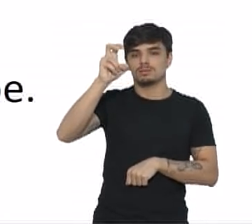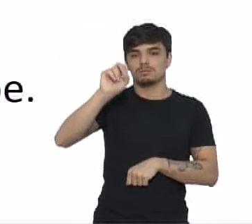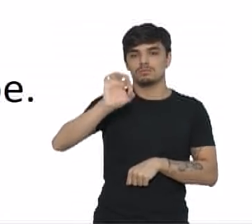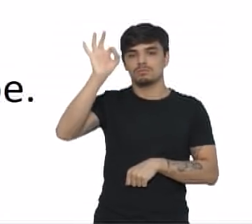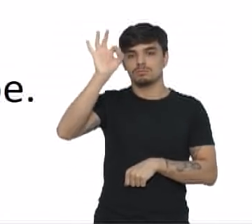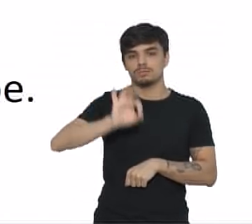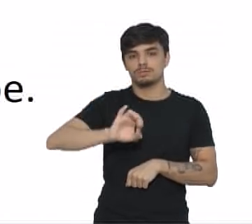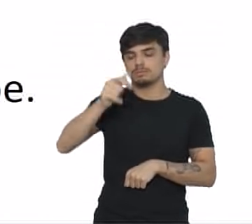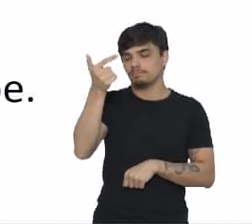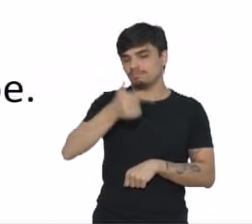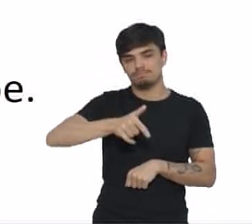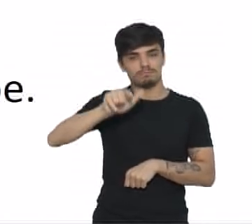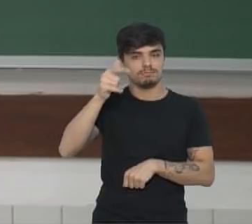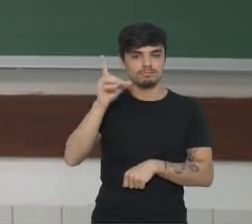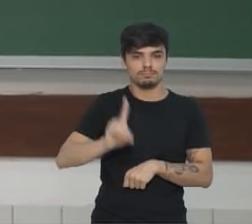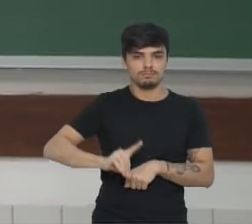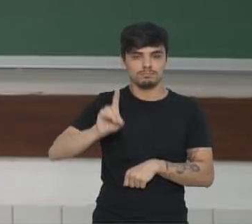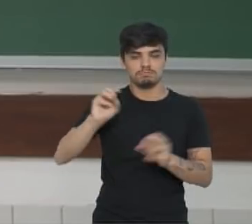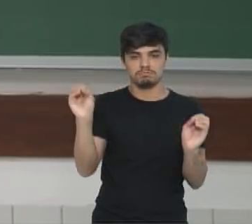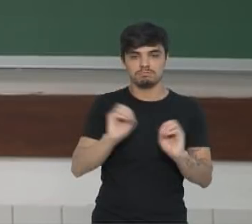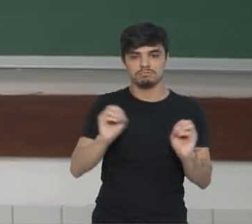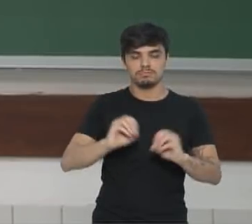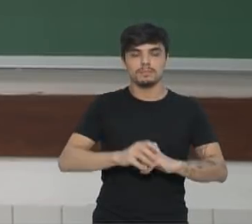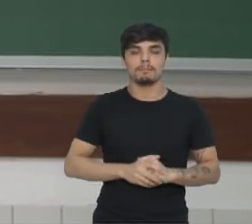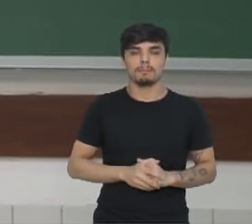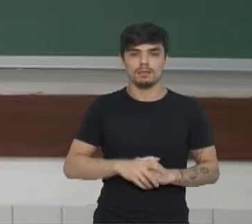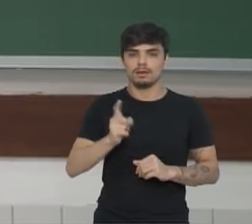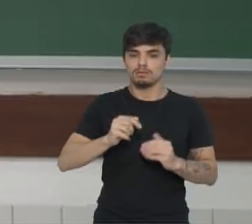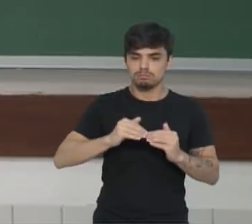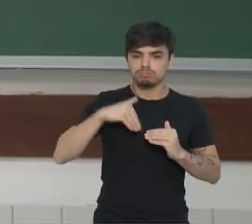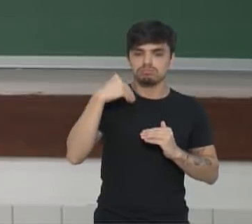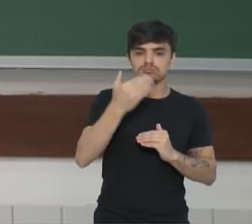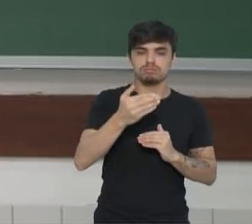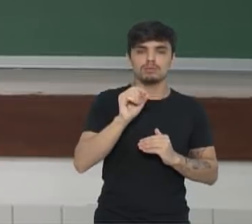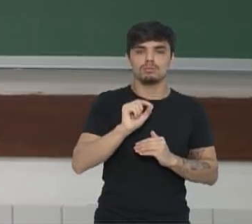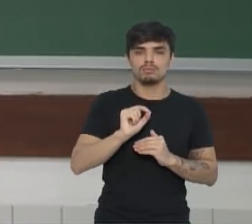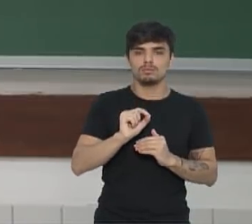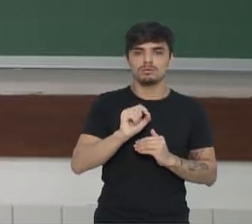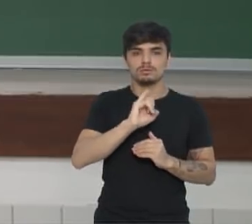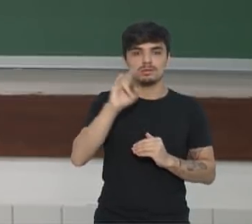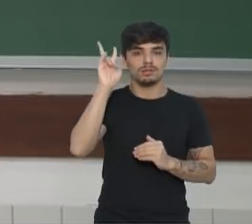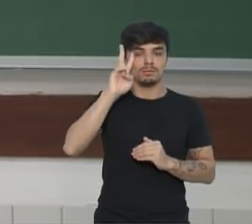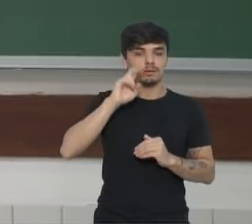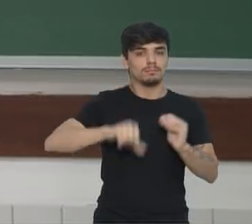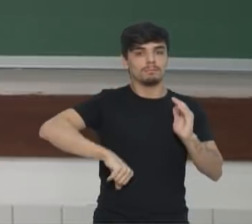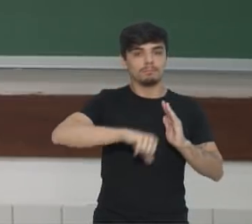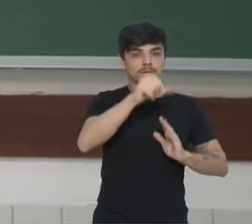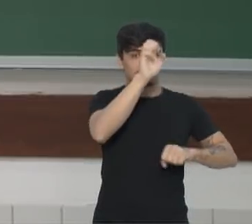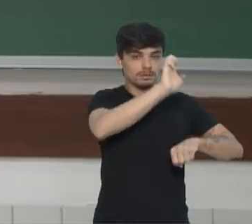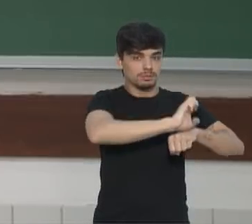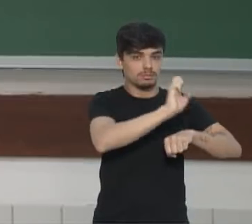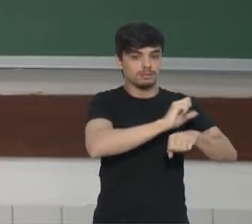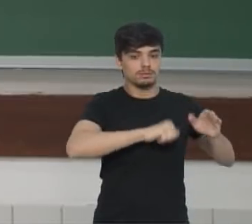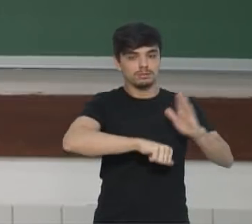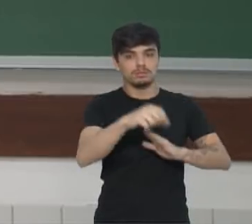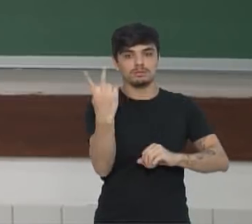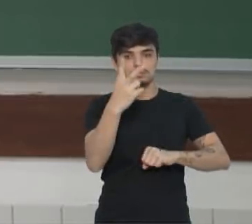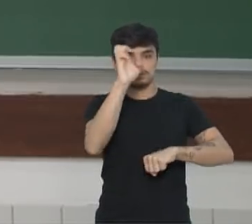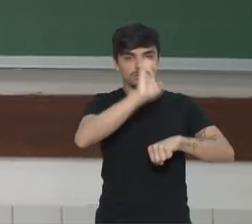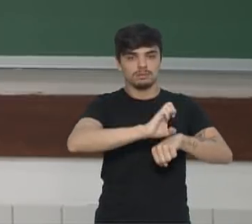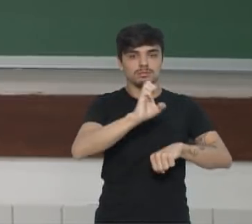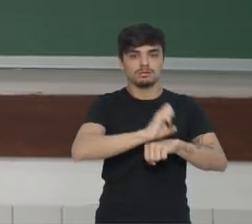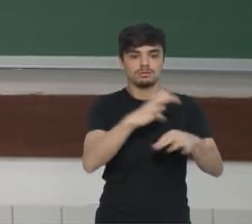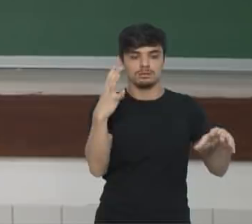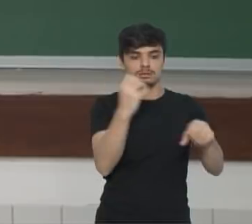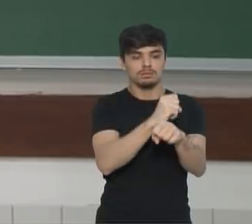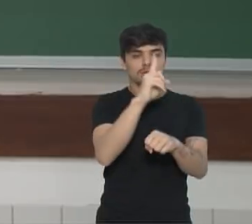85% não. O que é até um avanço. Se a gente for lembrar que o primeiro estado e o segundo estado, somados,